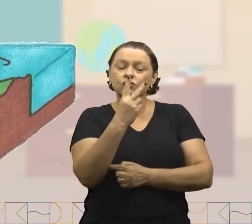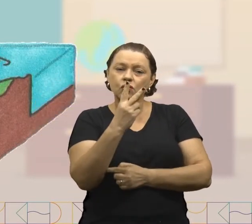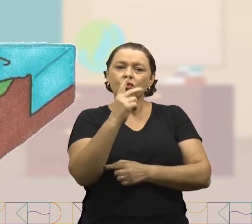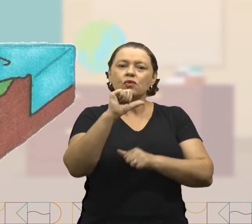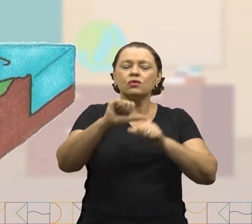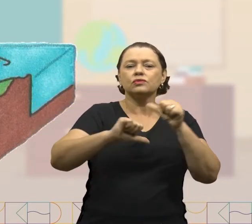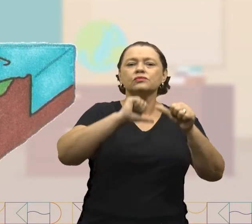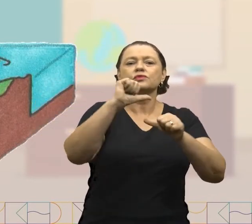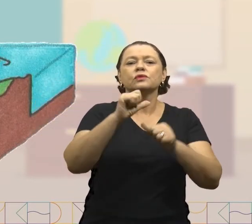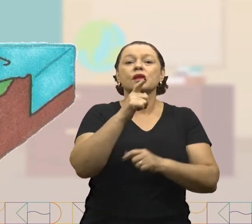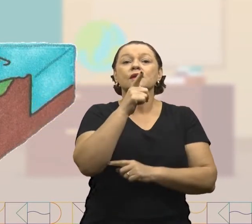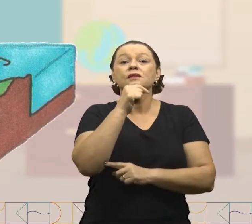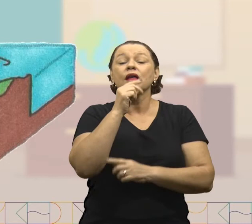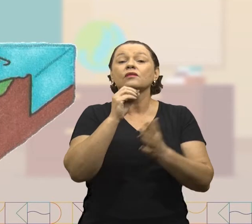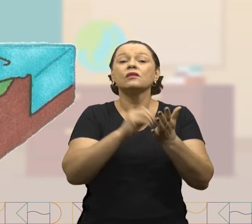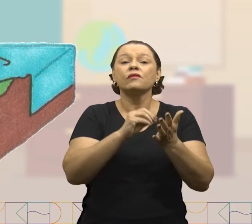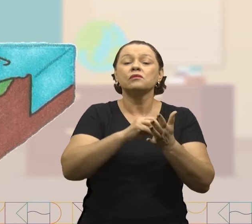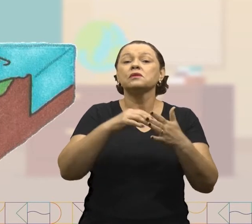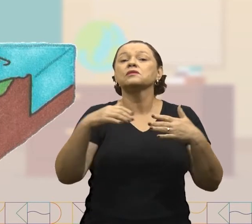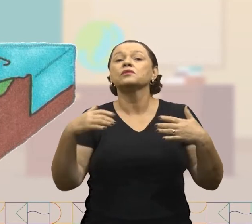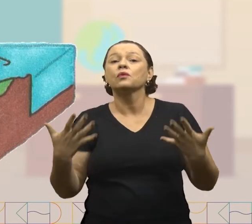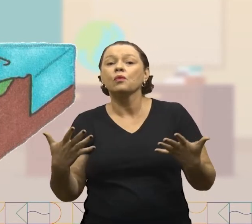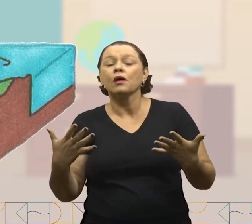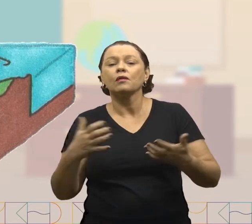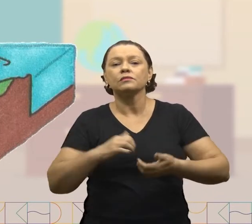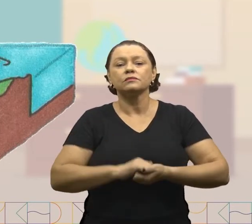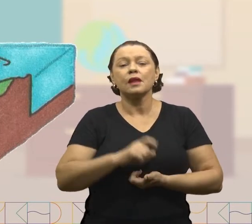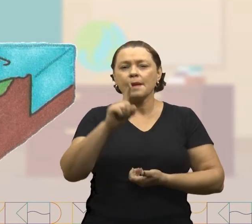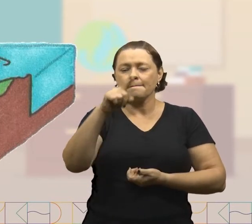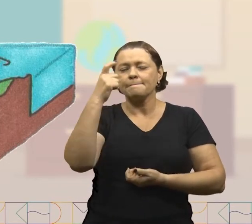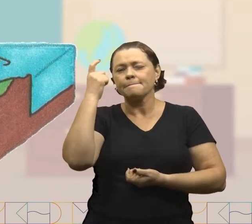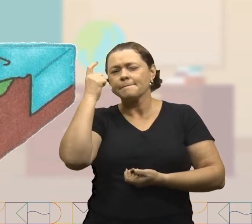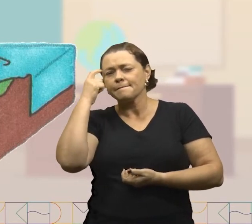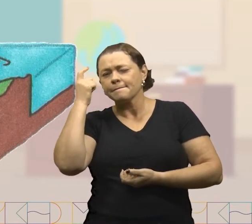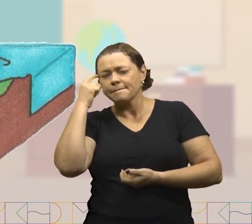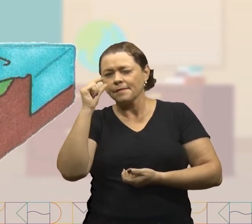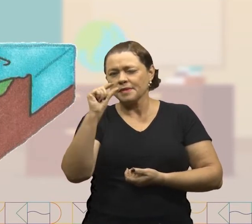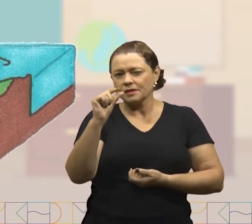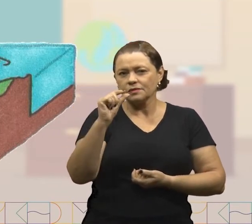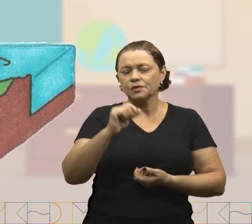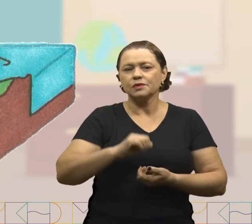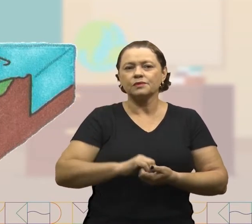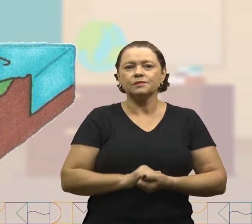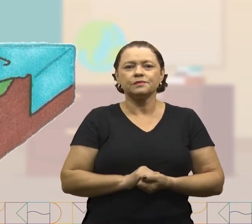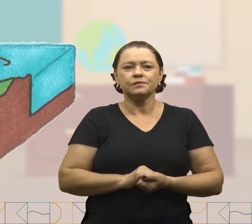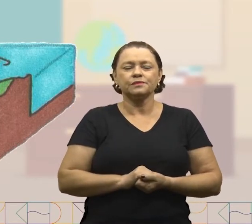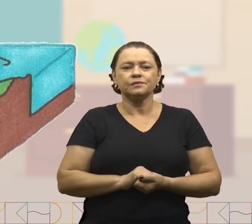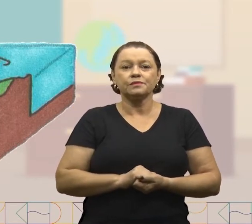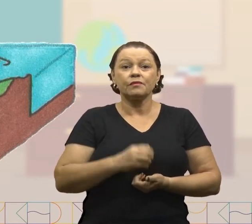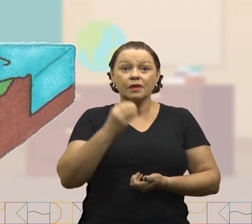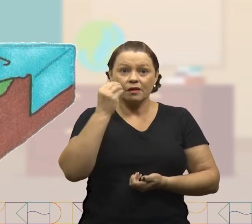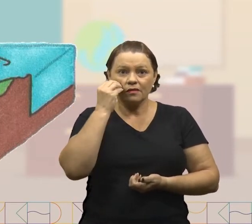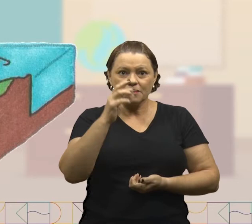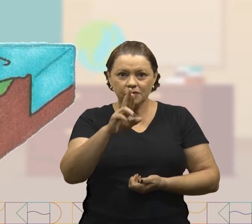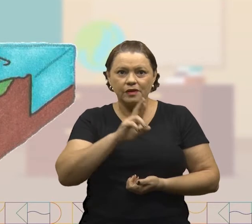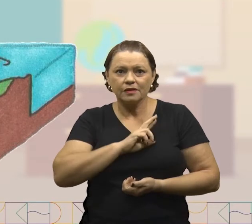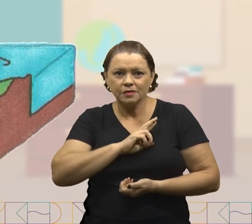estão faltando? Tempo, pensa um pouquinho. Vamos ver a resposta?